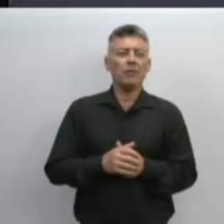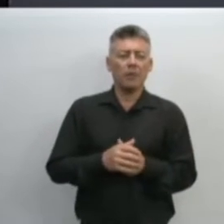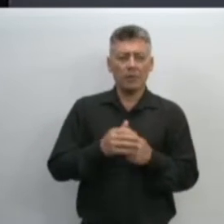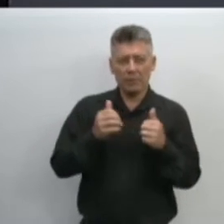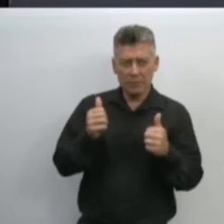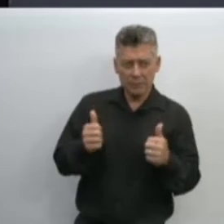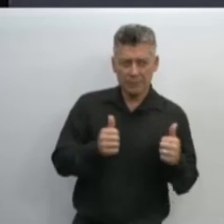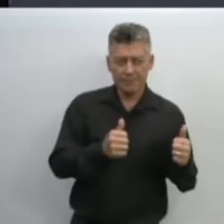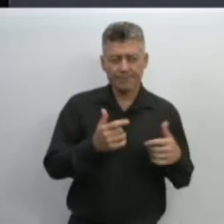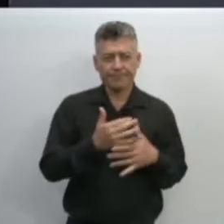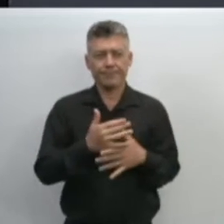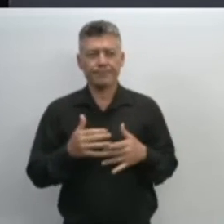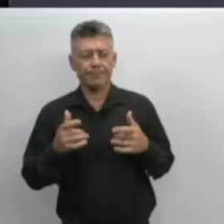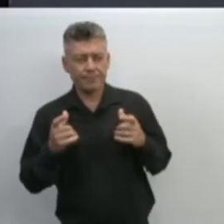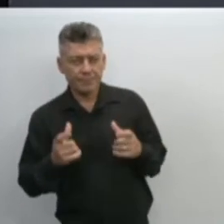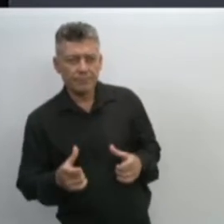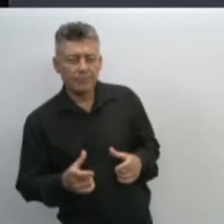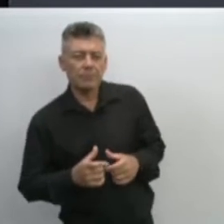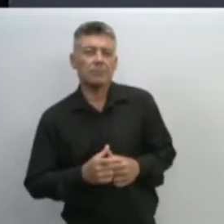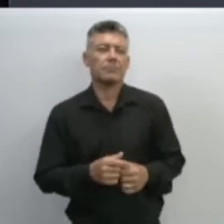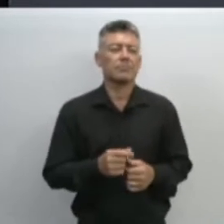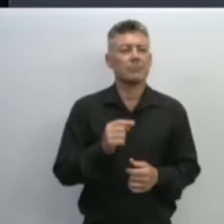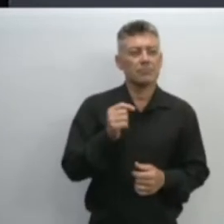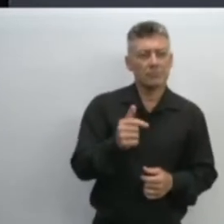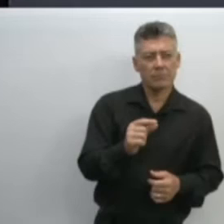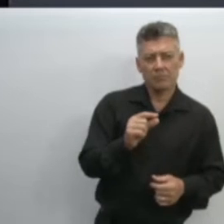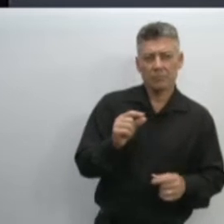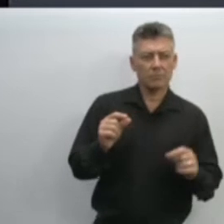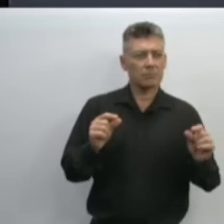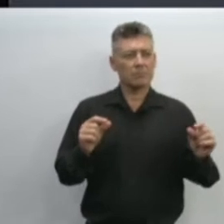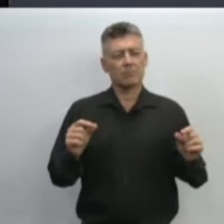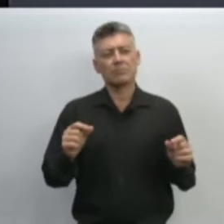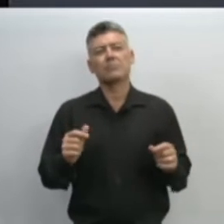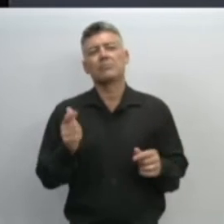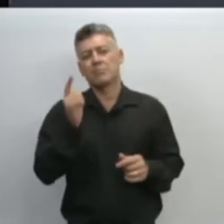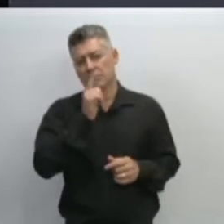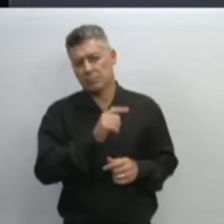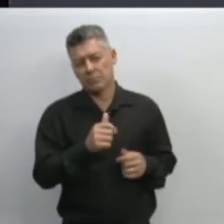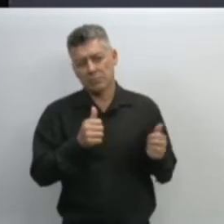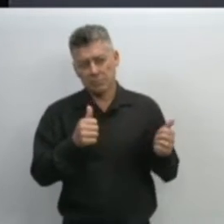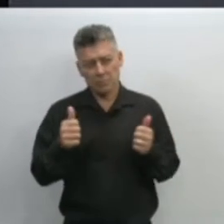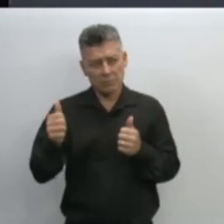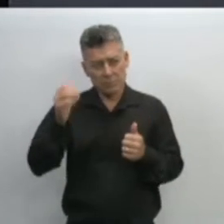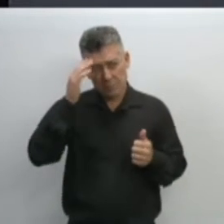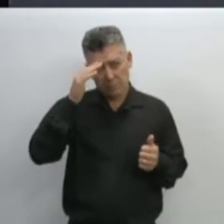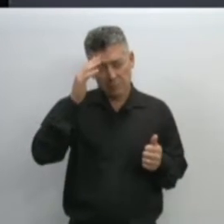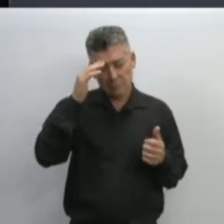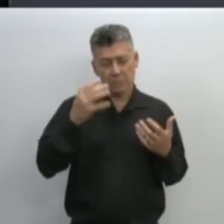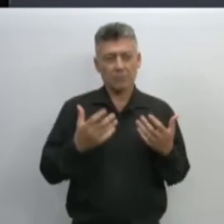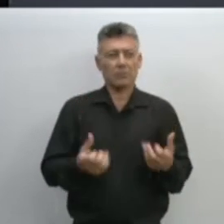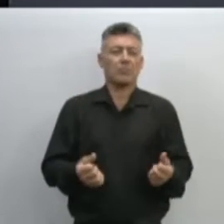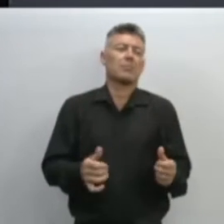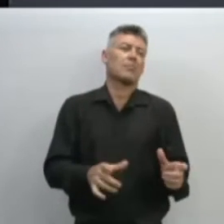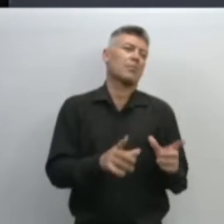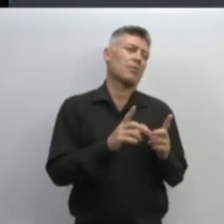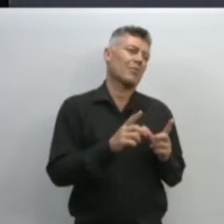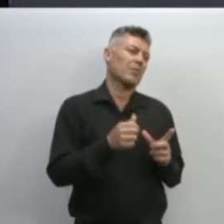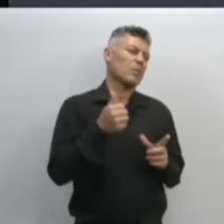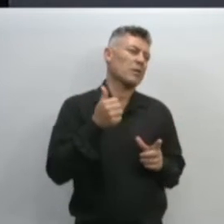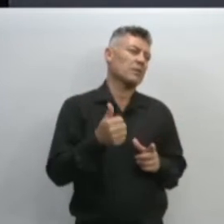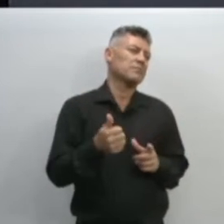natal, então, que não são poucas, são várias, e merece esse reconhecimento. Então, esse projeto visa